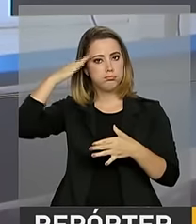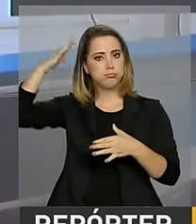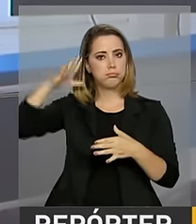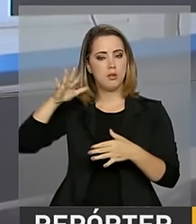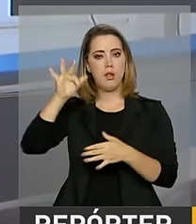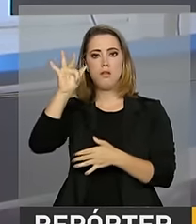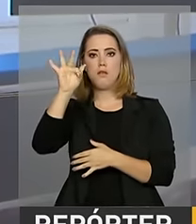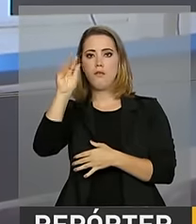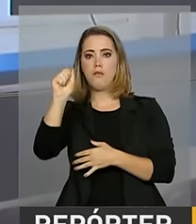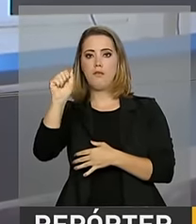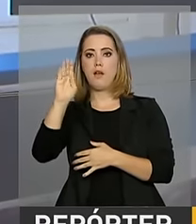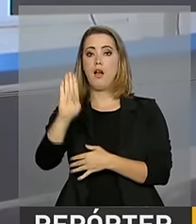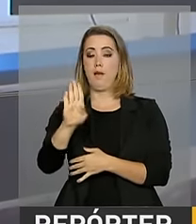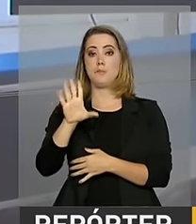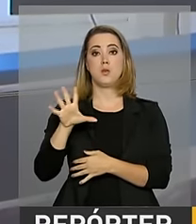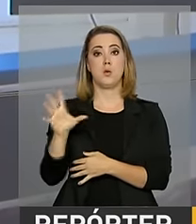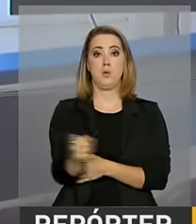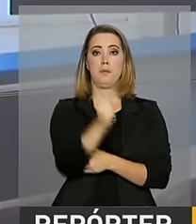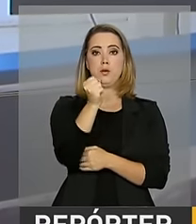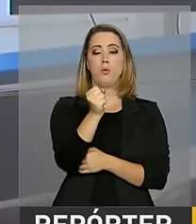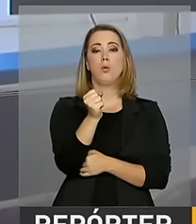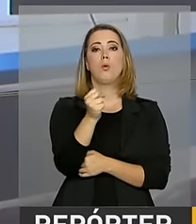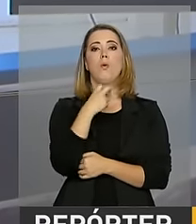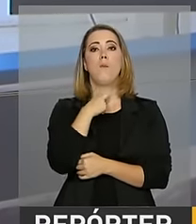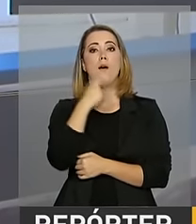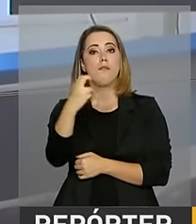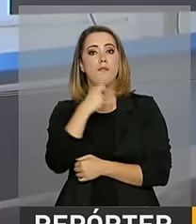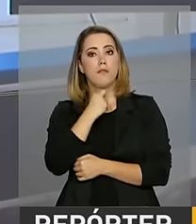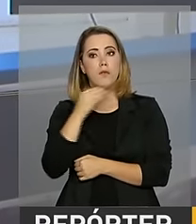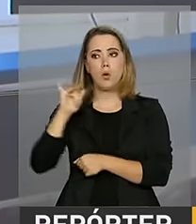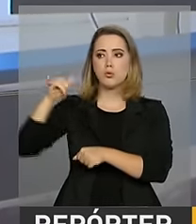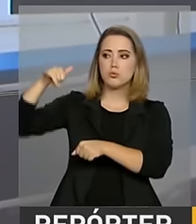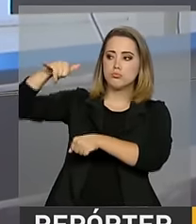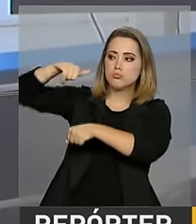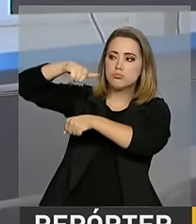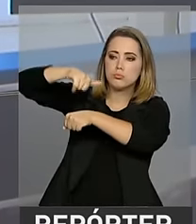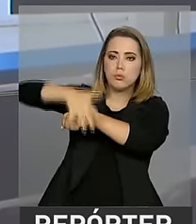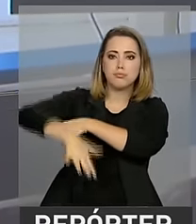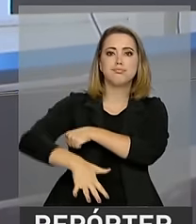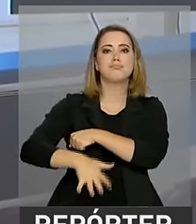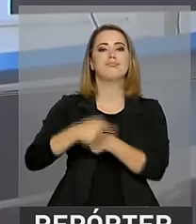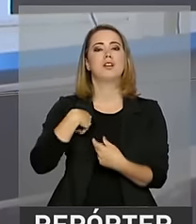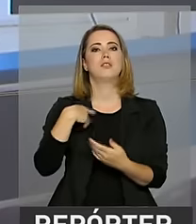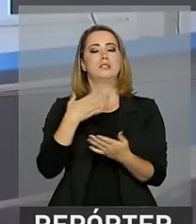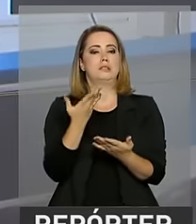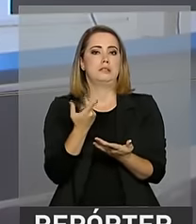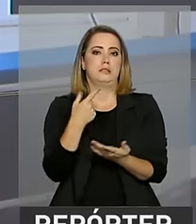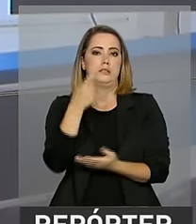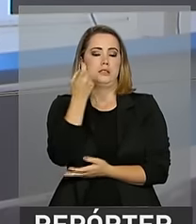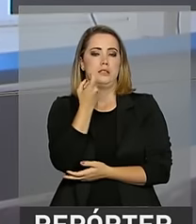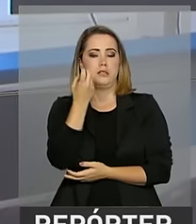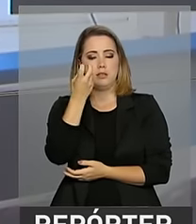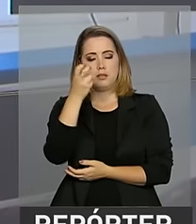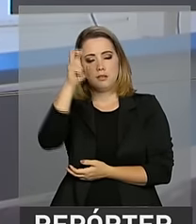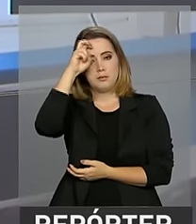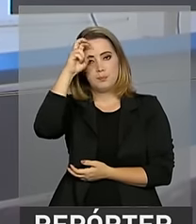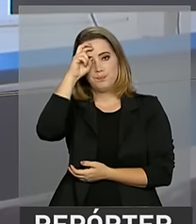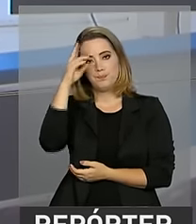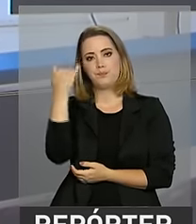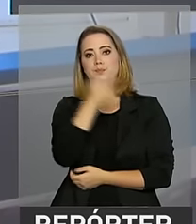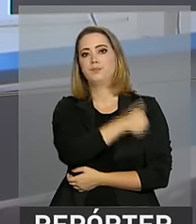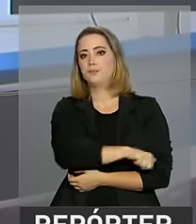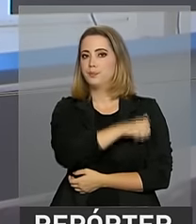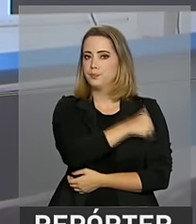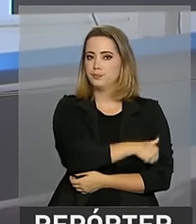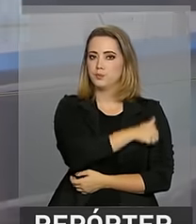conseguiu recuperar as gravações do avião que caiu na última quinta-feira no Rio de Janeiro com o Ministro do Supremo Tribunal Federal teoriza